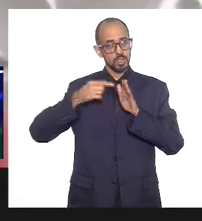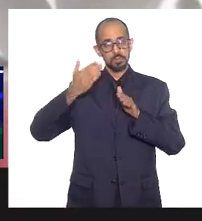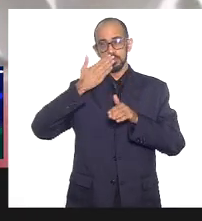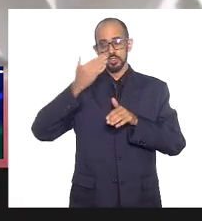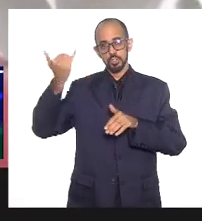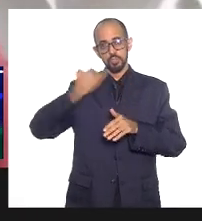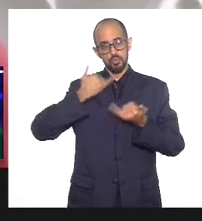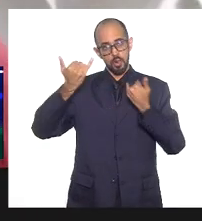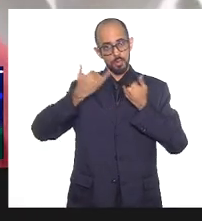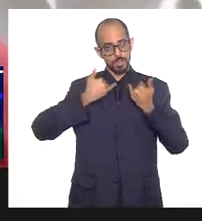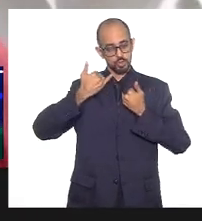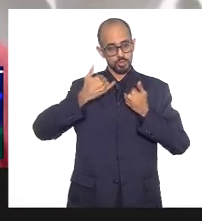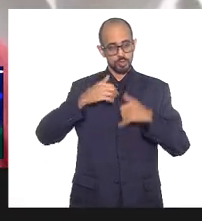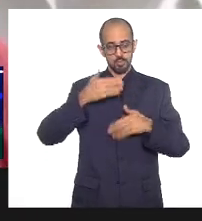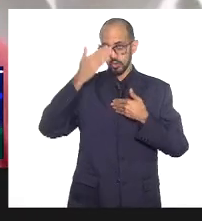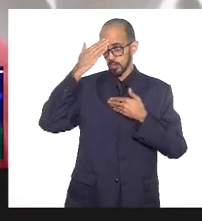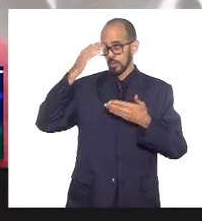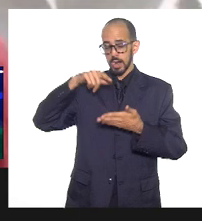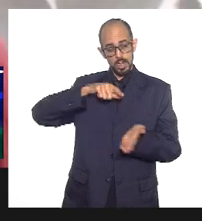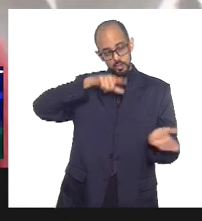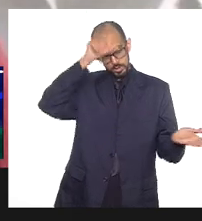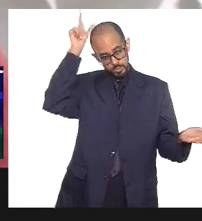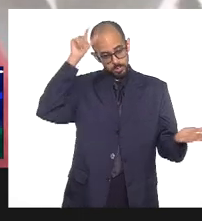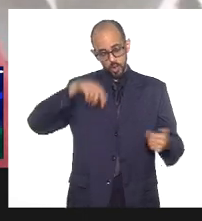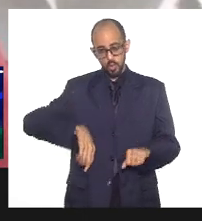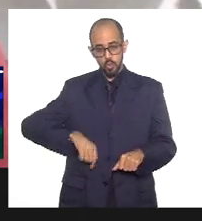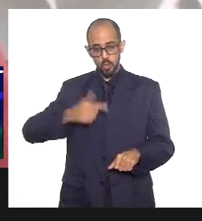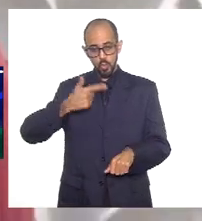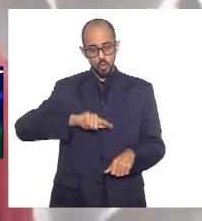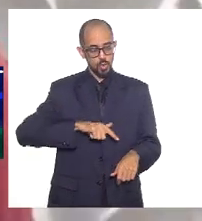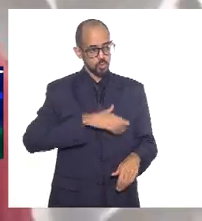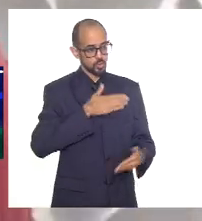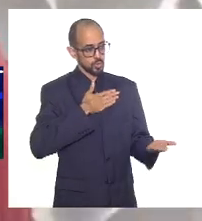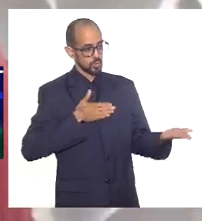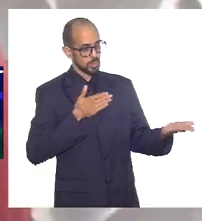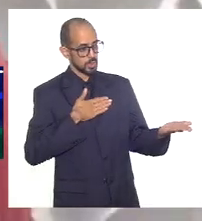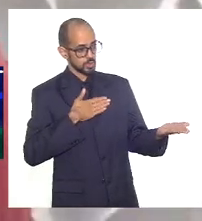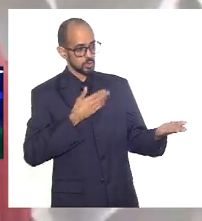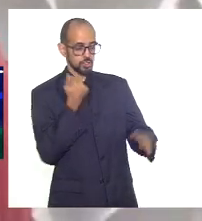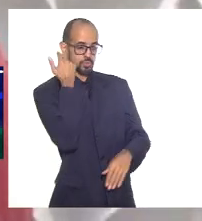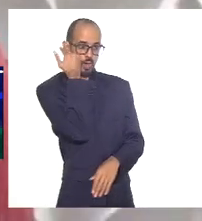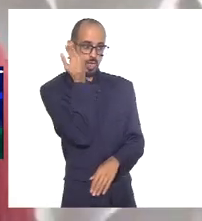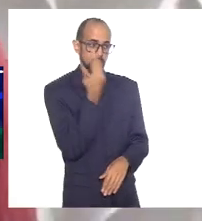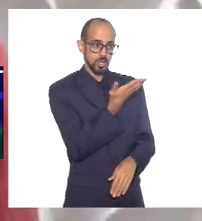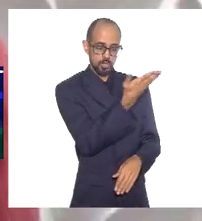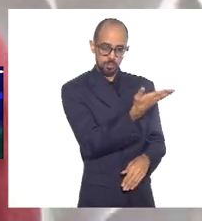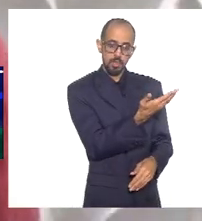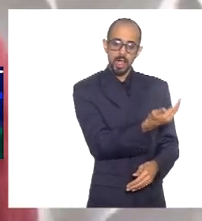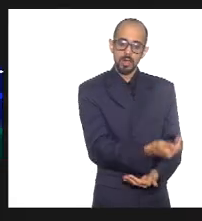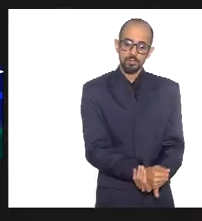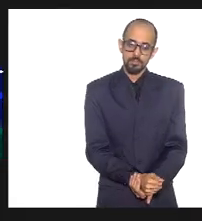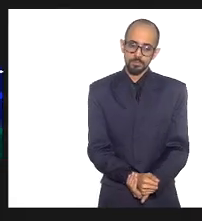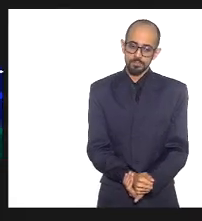deputado Luiz Paulo próximo orador inscrito é o nosso queridíssimo deputado Eleomar Coelho